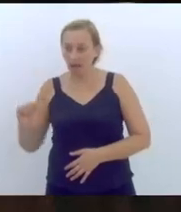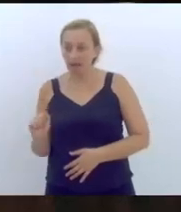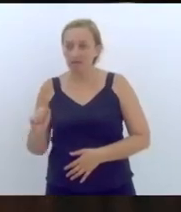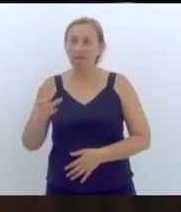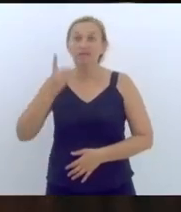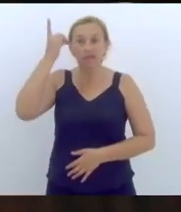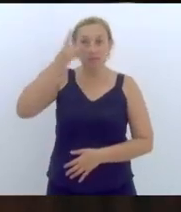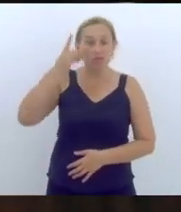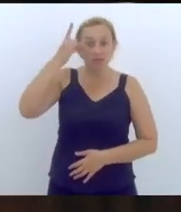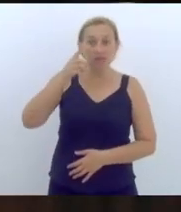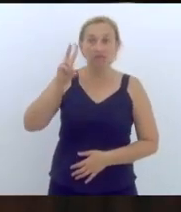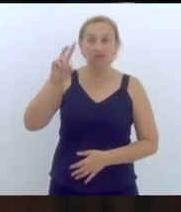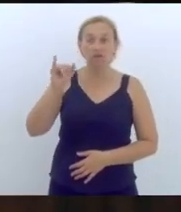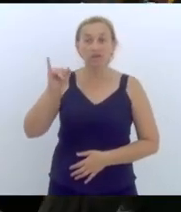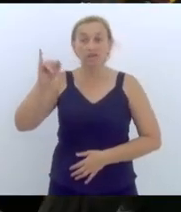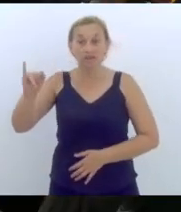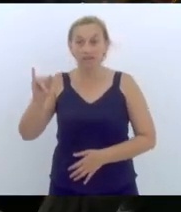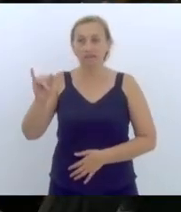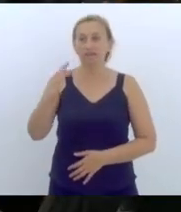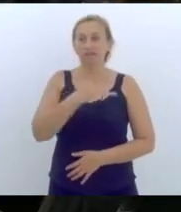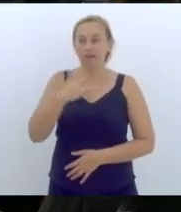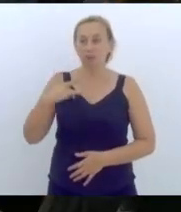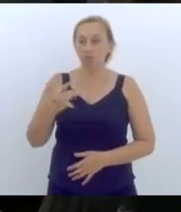Deputado Valdeci da Saúde.